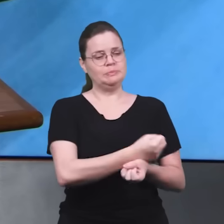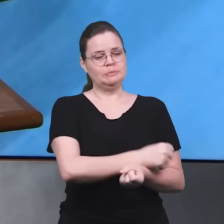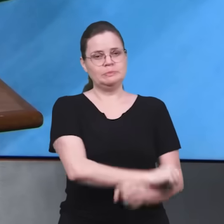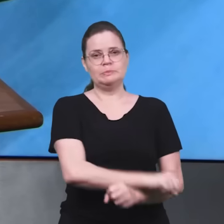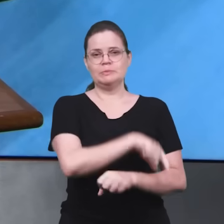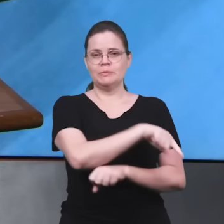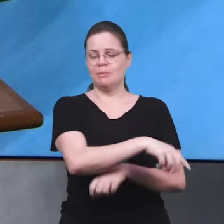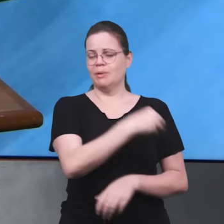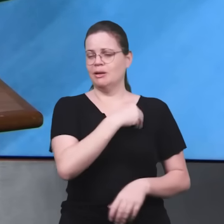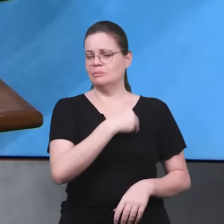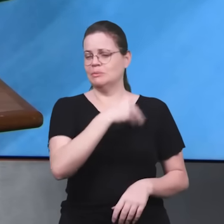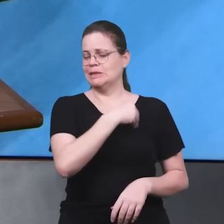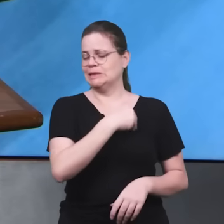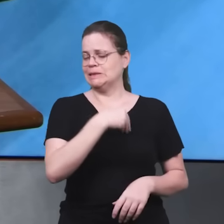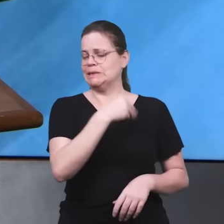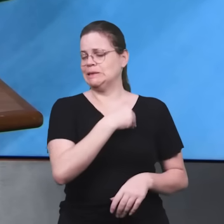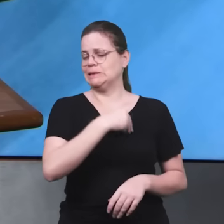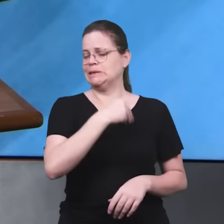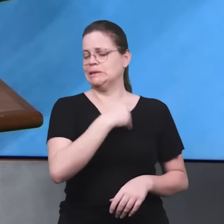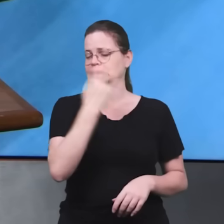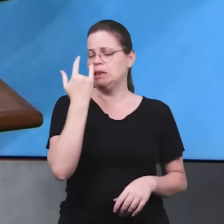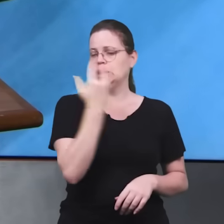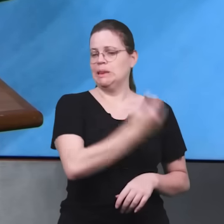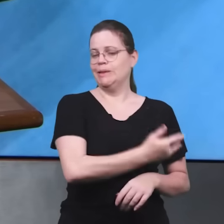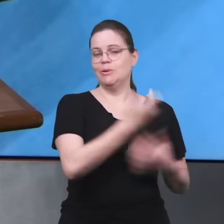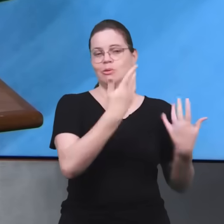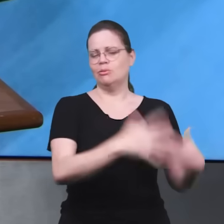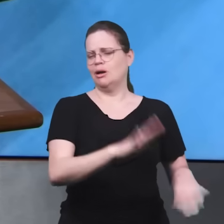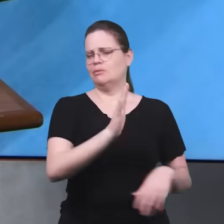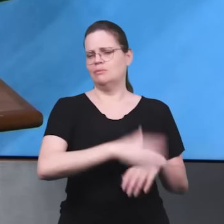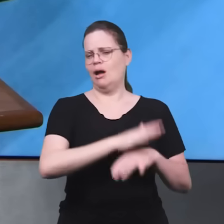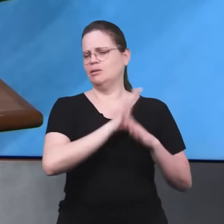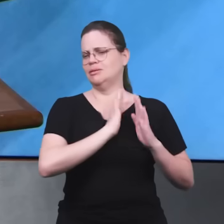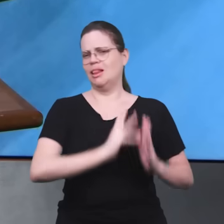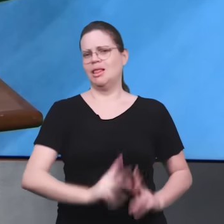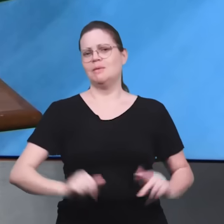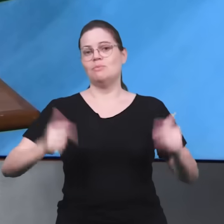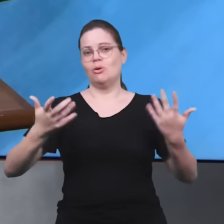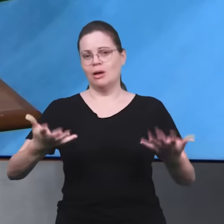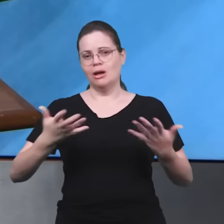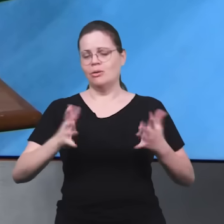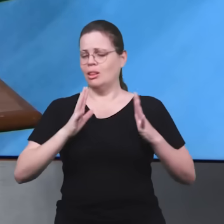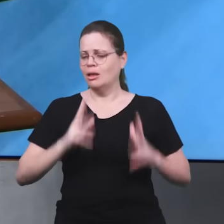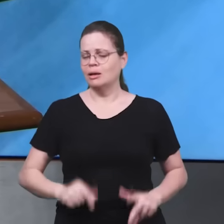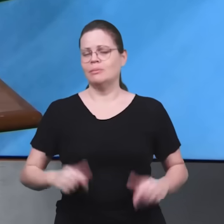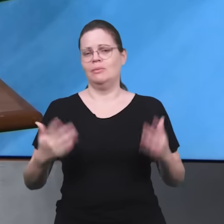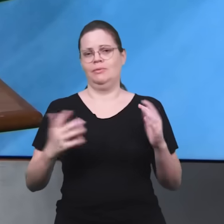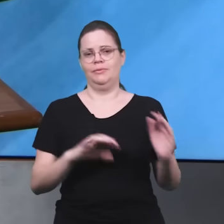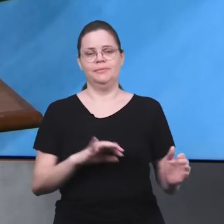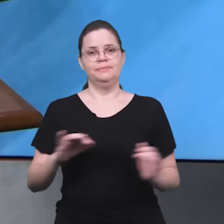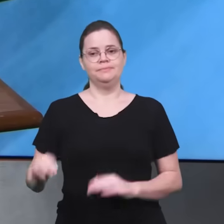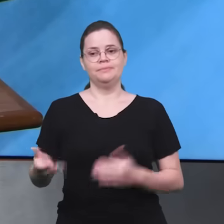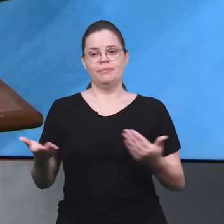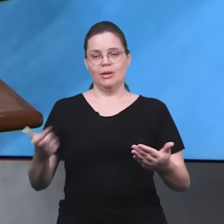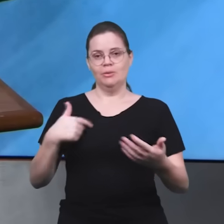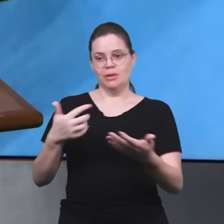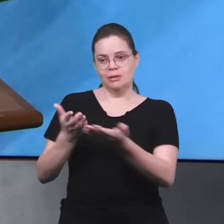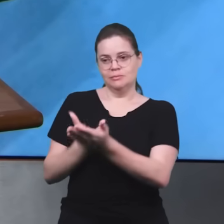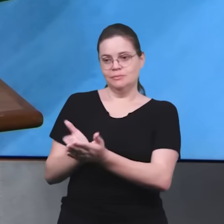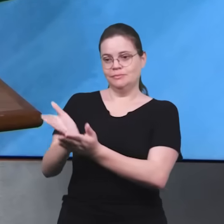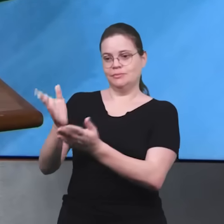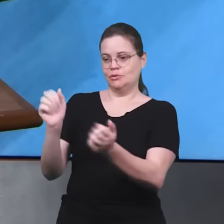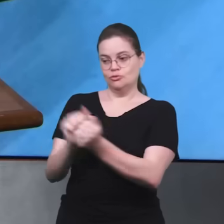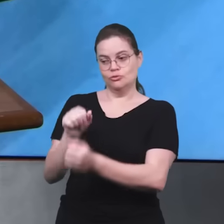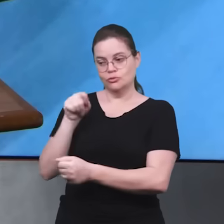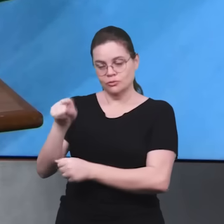servo do pecado, servo da carne, do mundo, e eu não quero voltar para lá. E agora, eu quero seguir o caminho que vocês